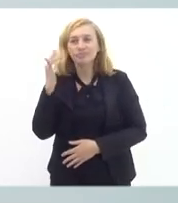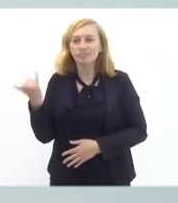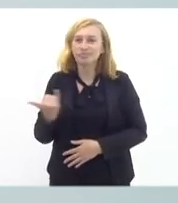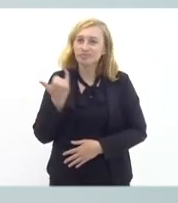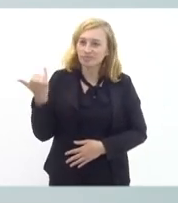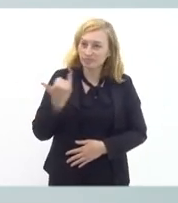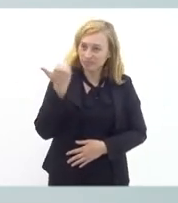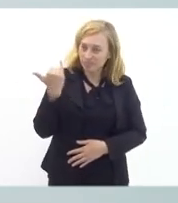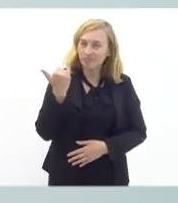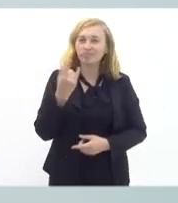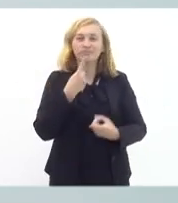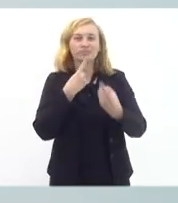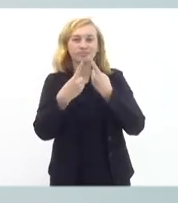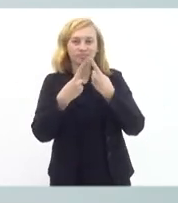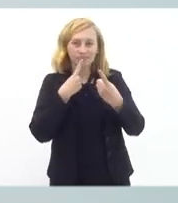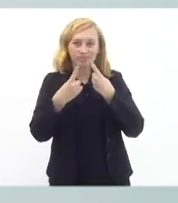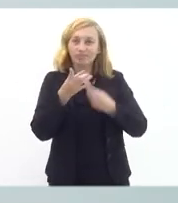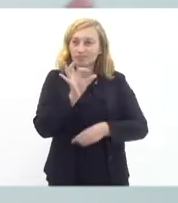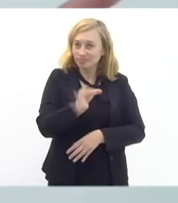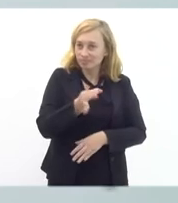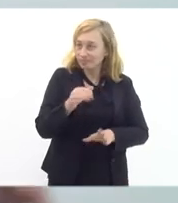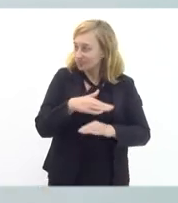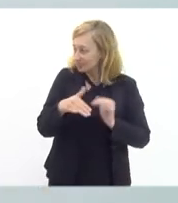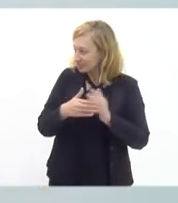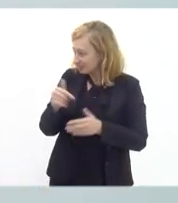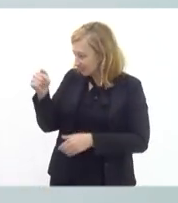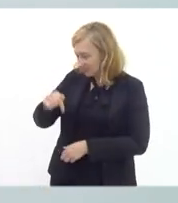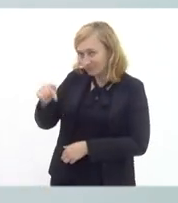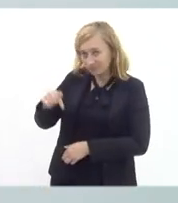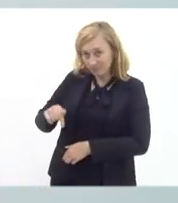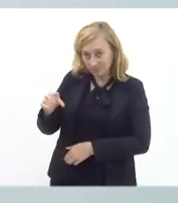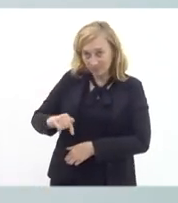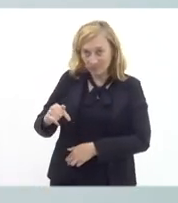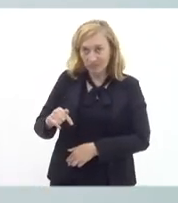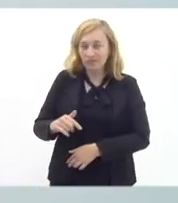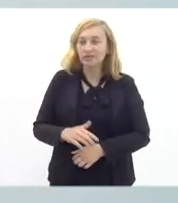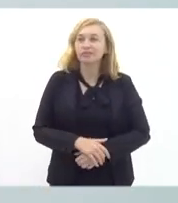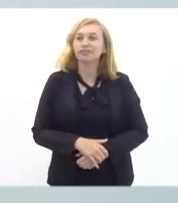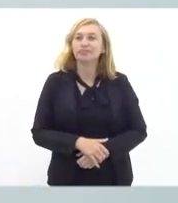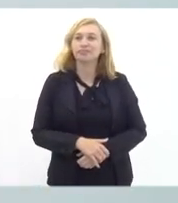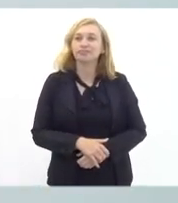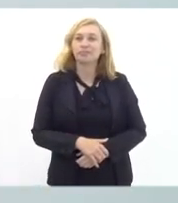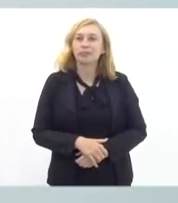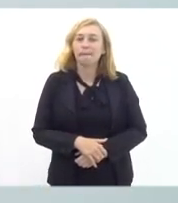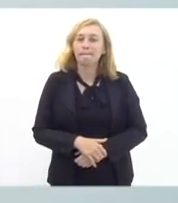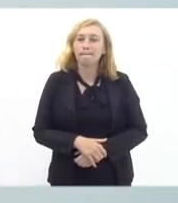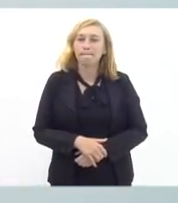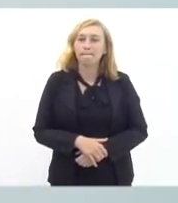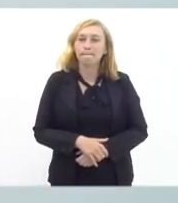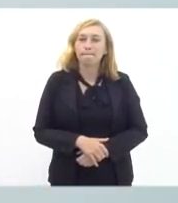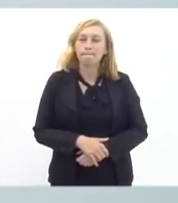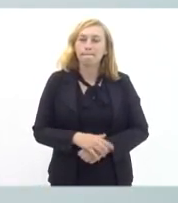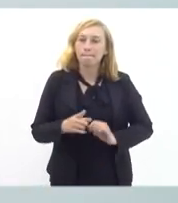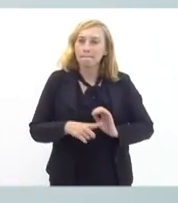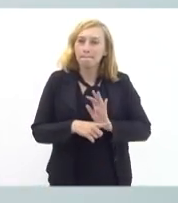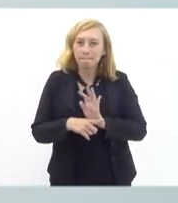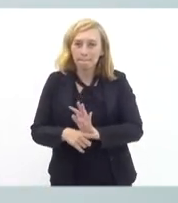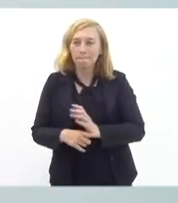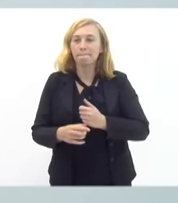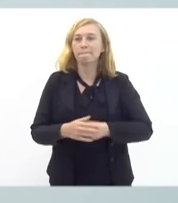importante o debate, tenho certeza que todos aqui compuseram a mesa, deram sua contribuição de